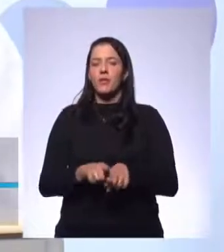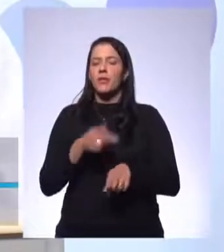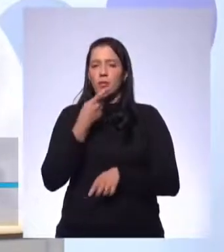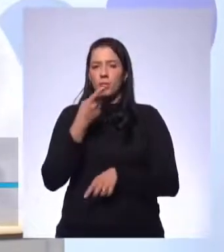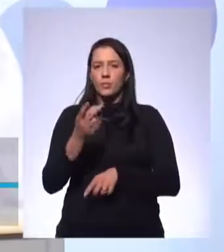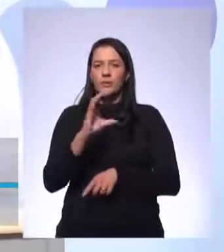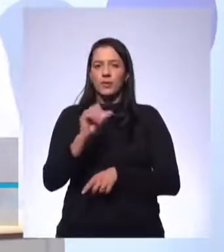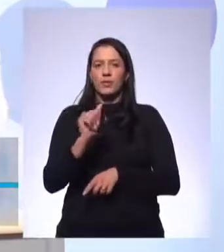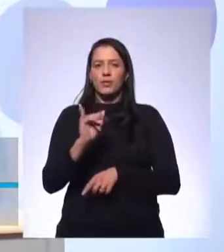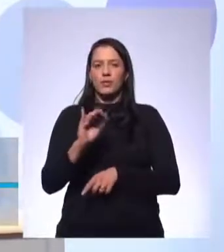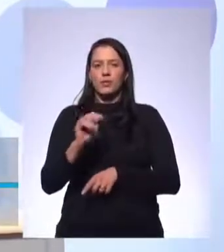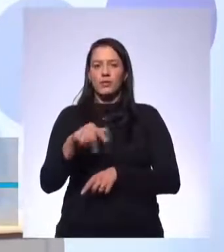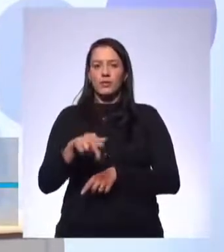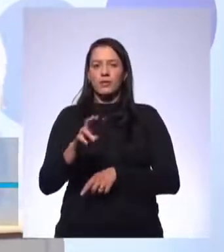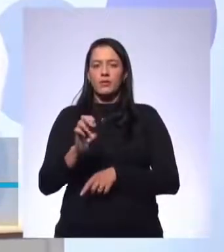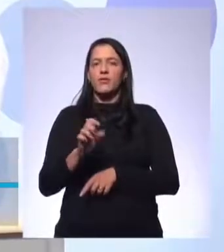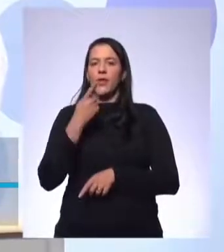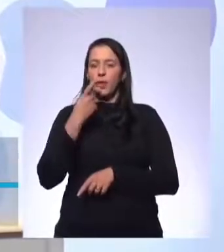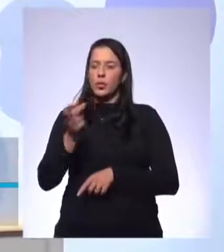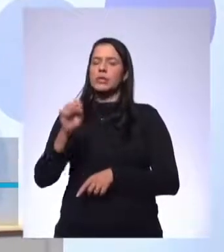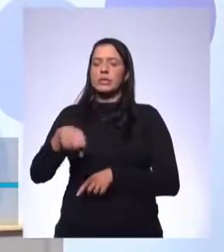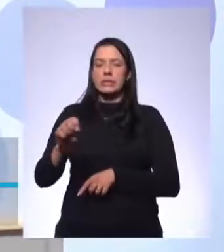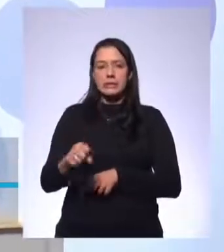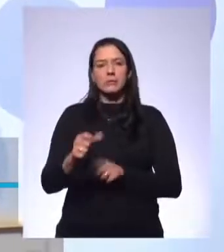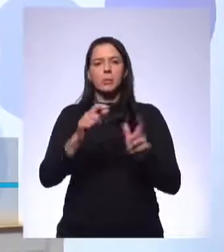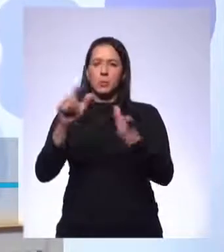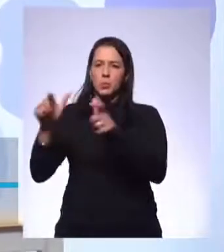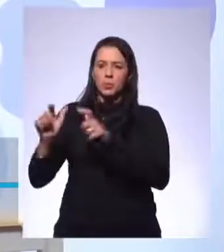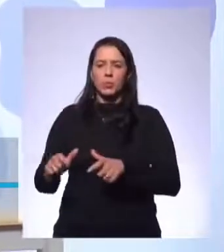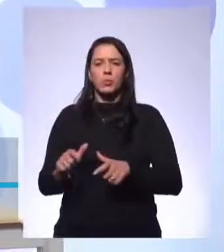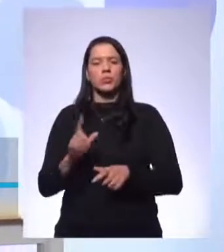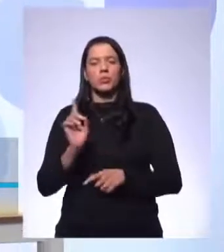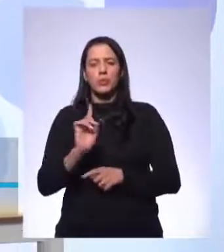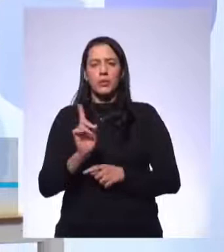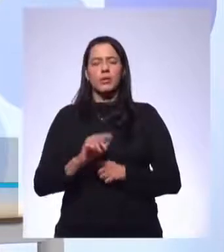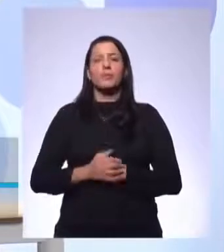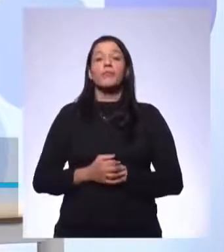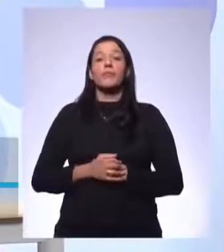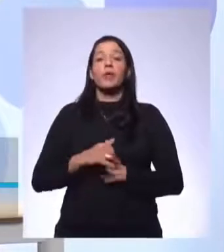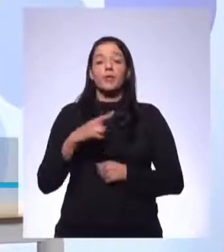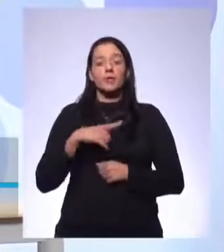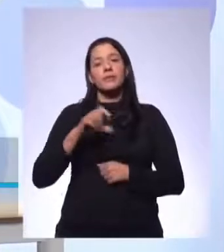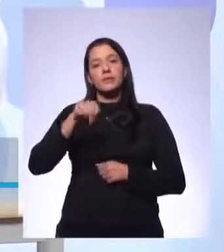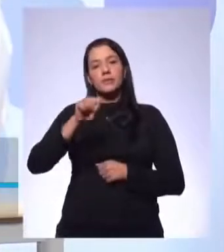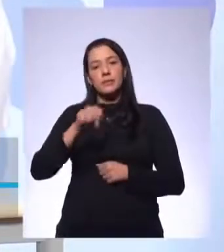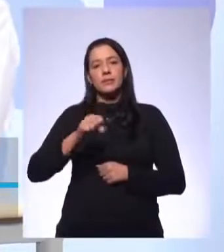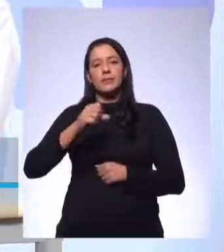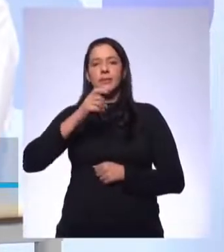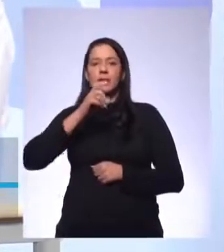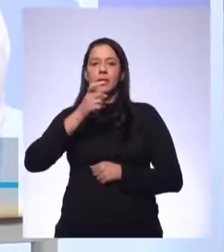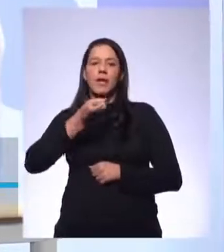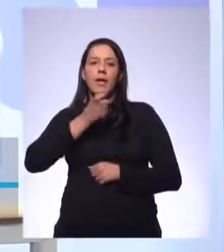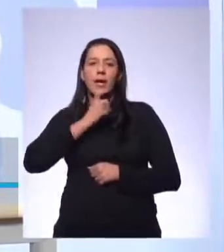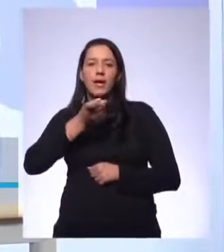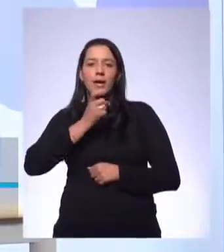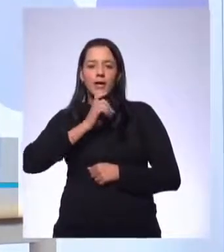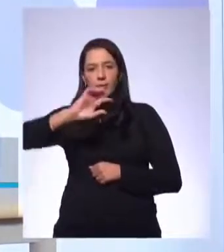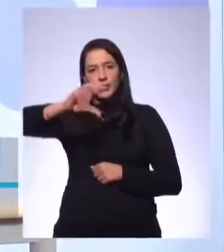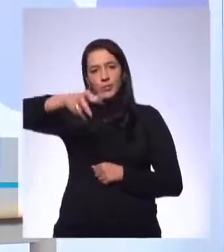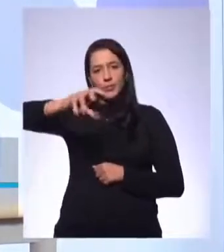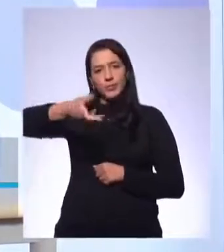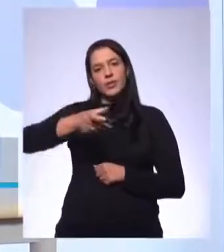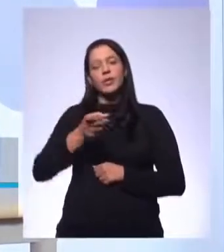lugar, né? Já tem a participação aqui do Rafael que falou assim, ó, sim, a água da torneira, o gelo do freezer e a